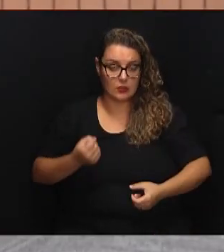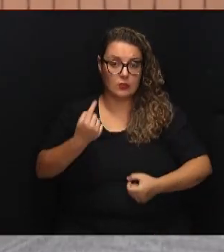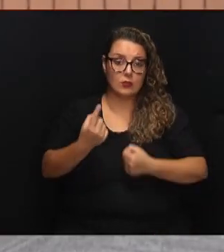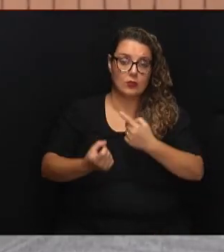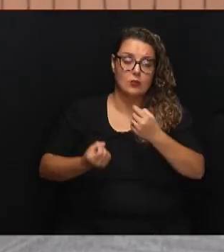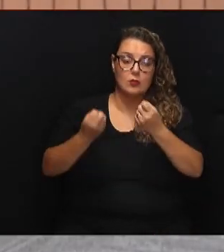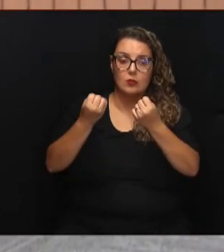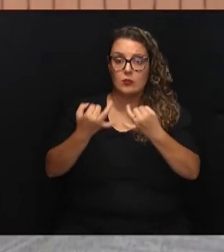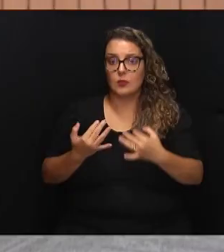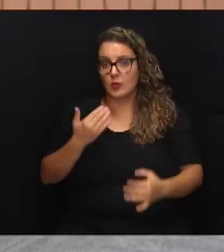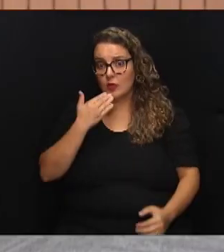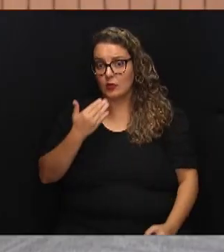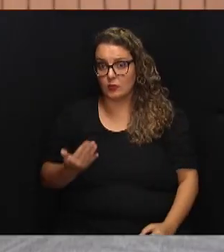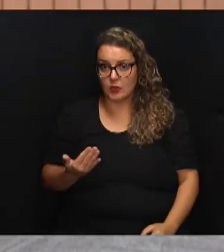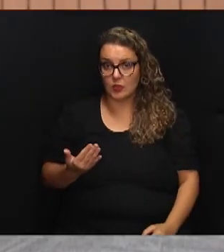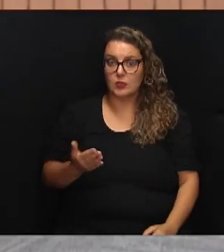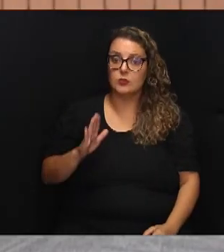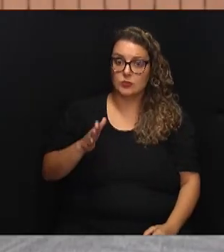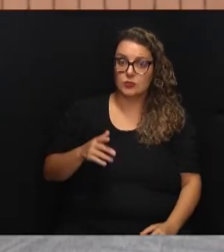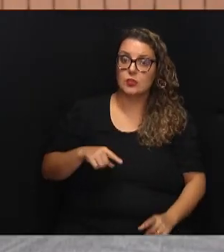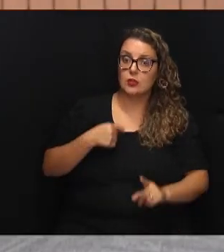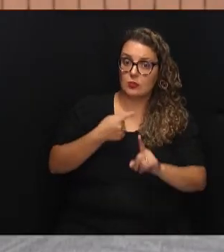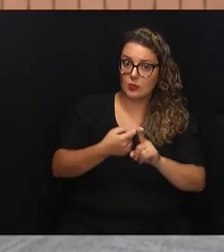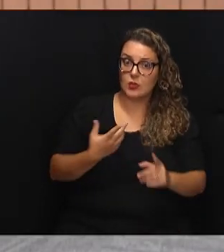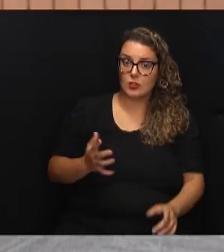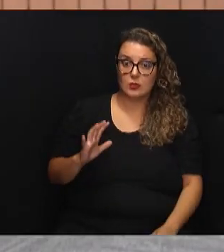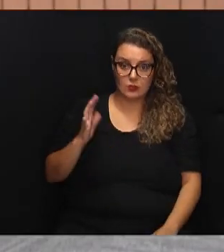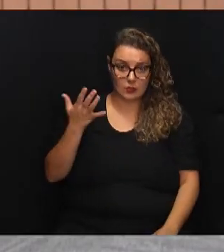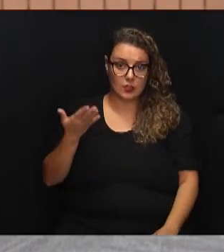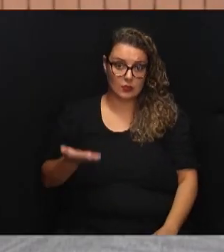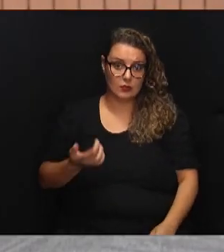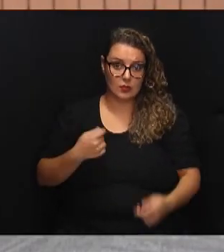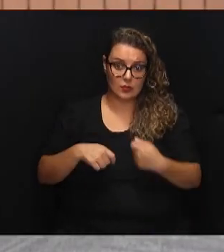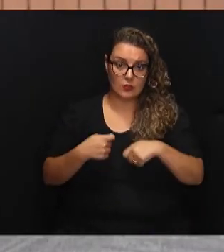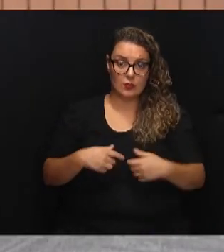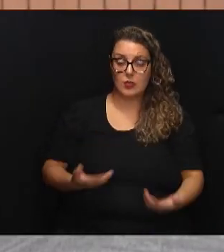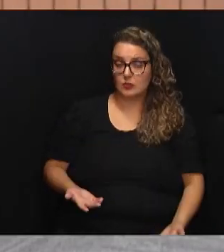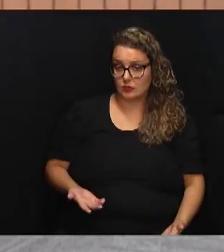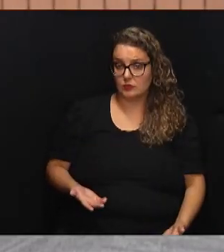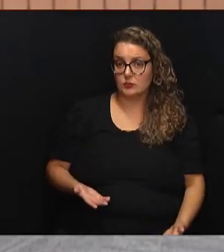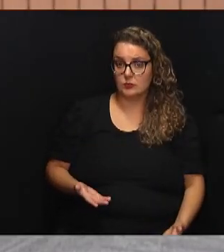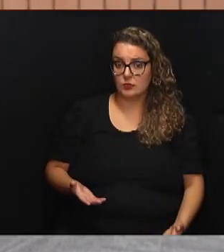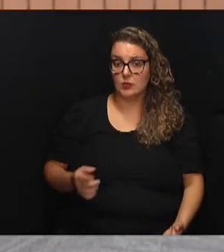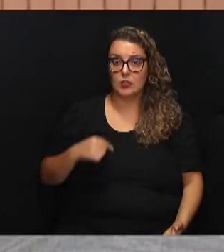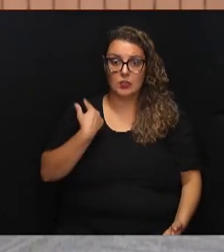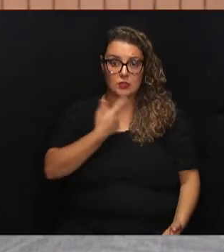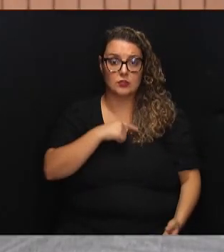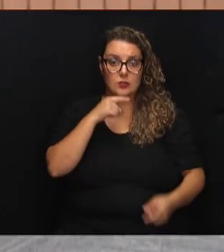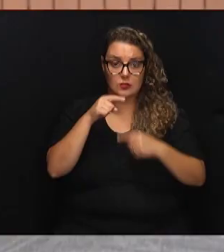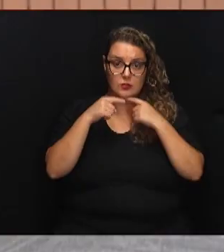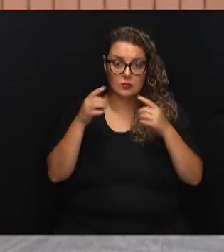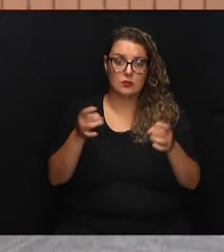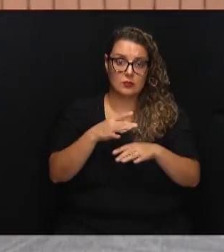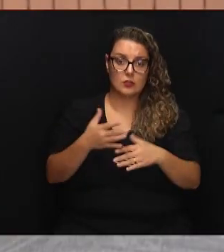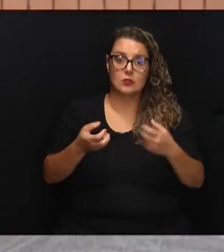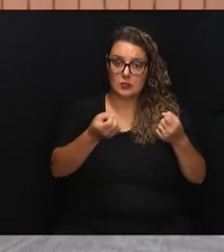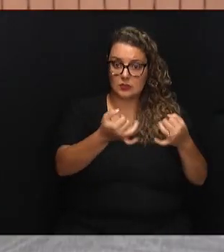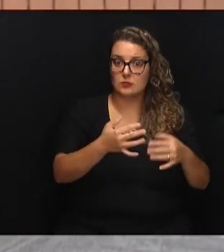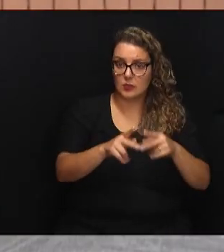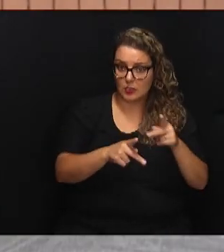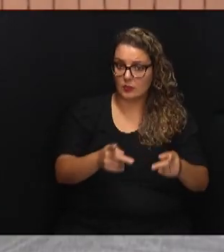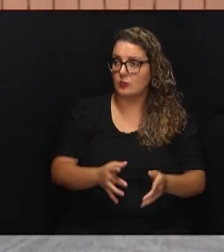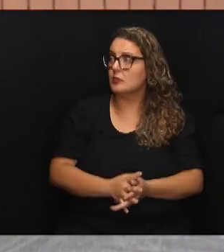explicação, com alguma demanda ou algo já positivo que vai acontecer na administração e já sanar as nossas dúvidas e a gente prestar conta para a